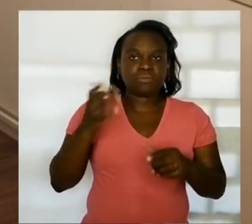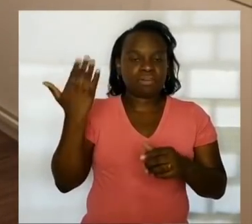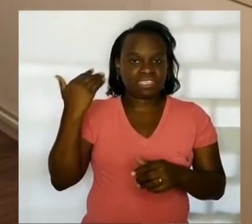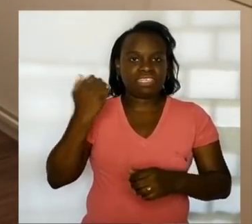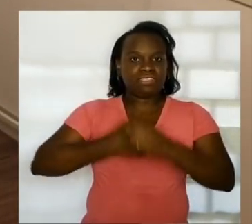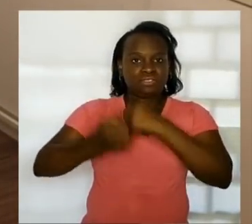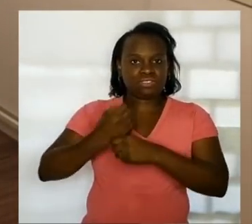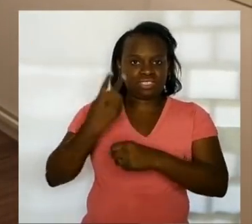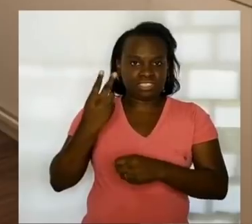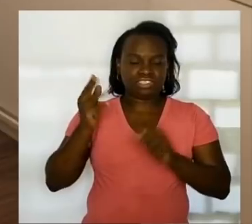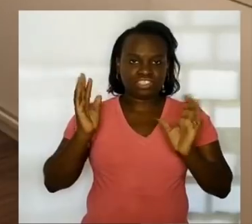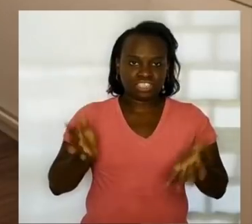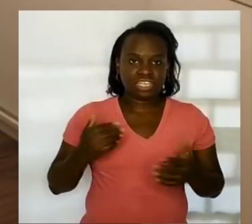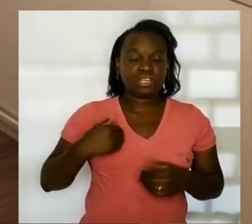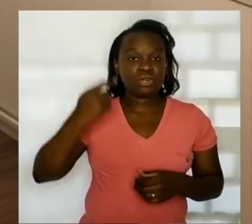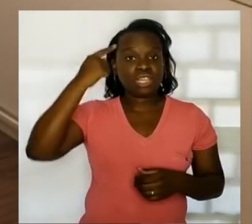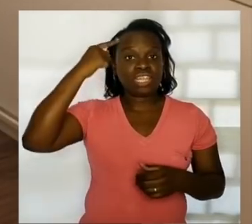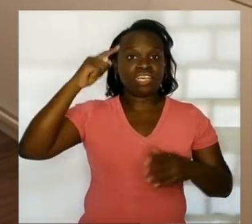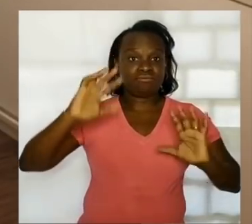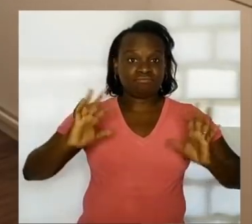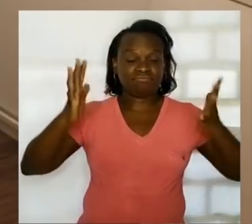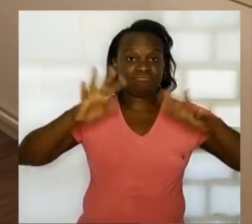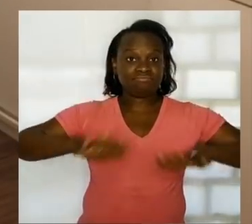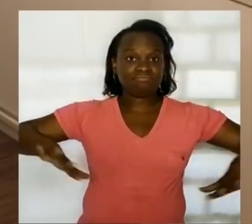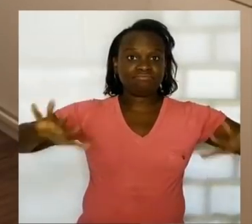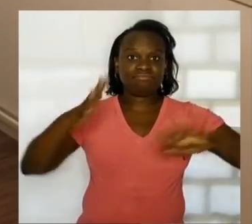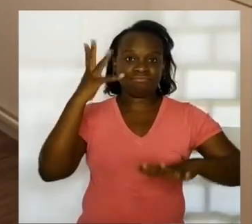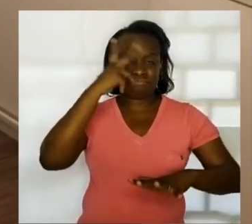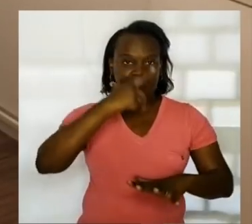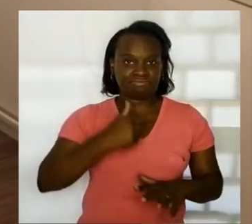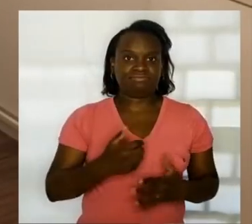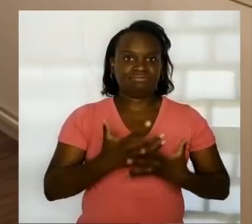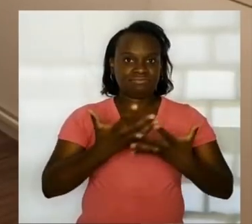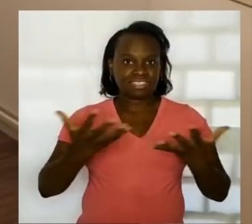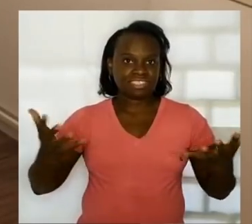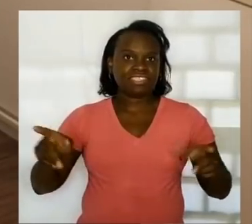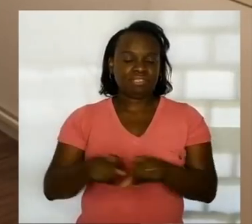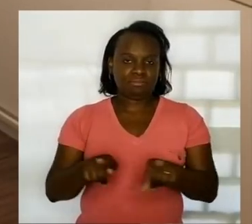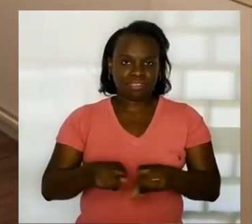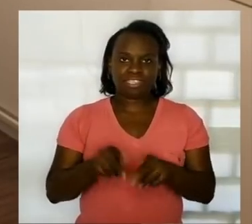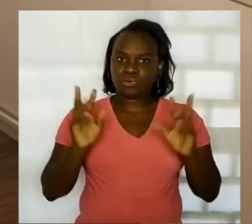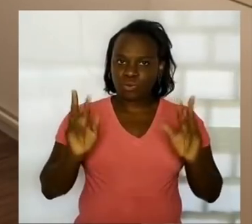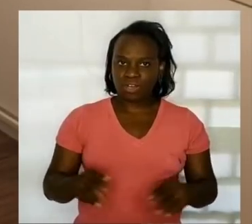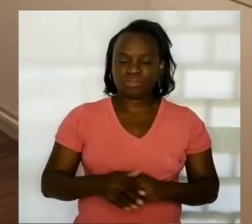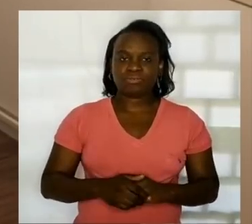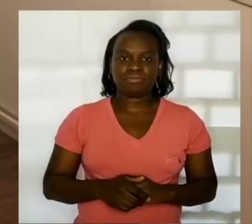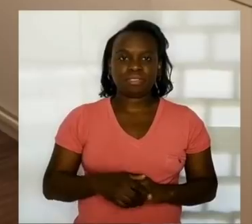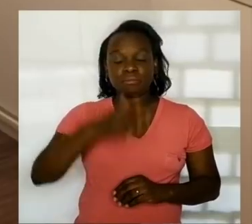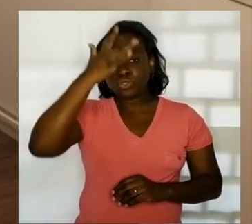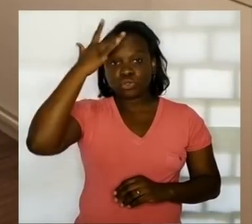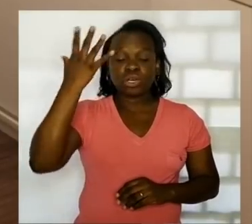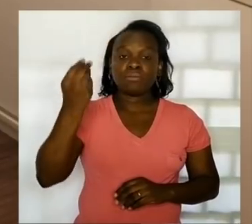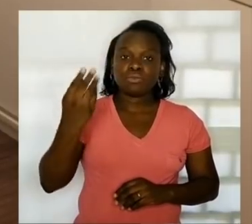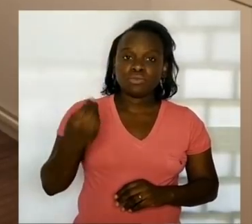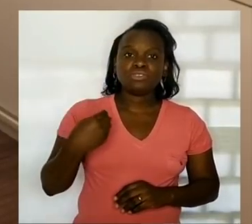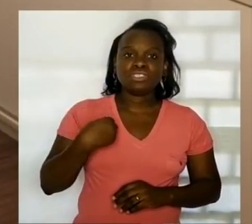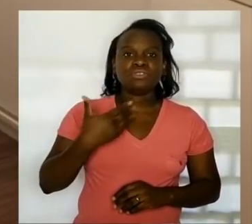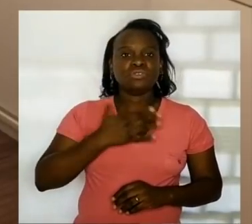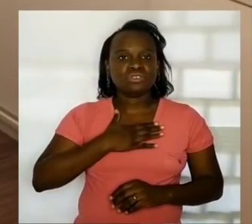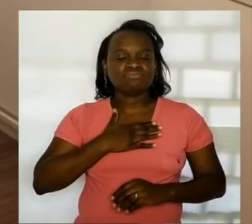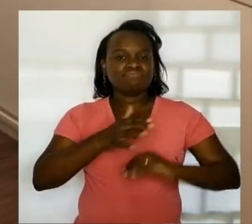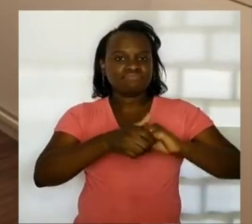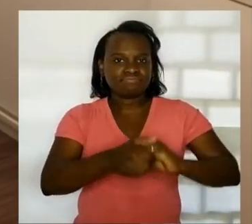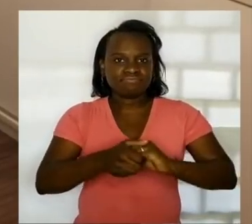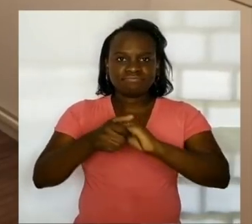2 anos atrás e eu me lembro que era um grande evento. Eu sei que este evento vai ser muito grande também. Tem muitas pessoas que eu gostaria